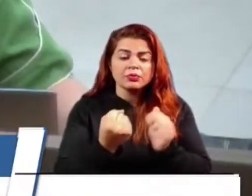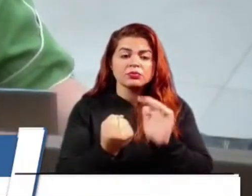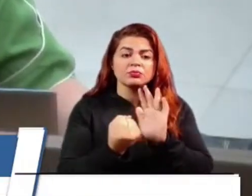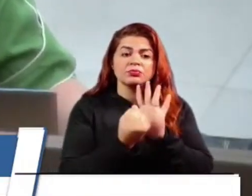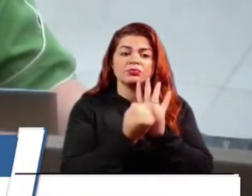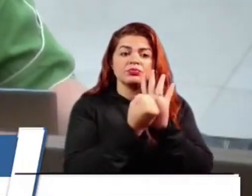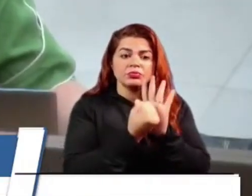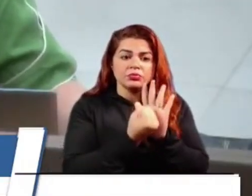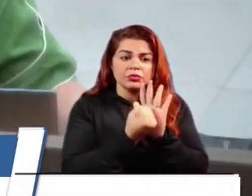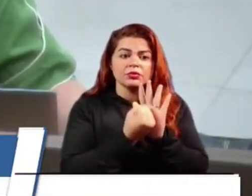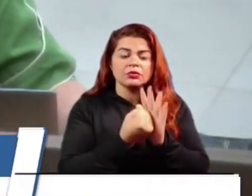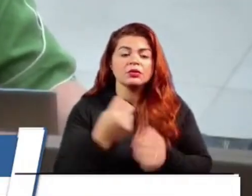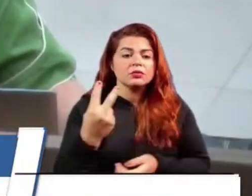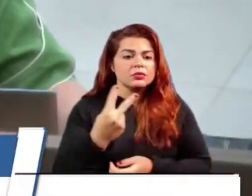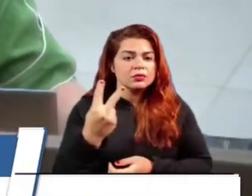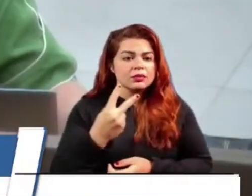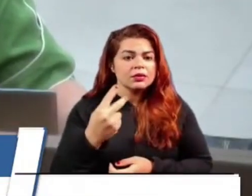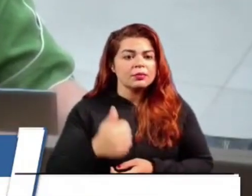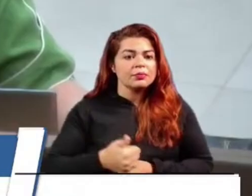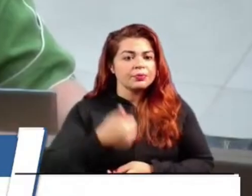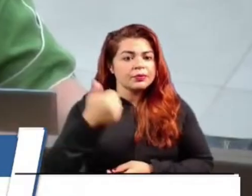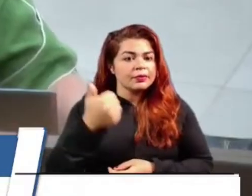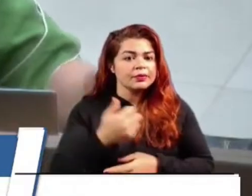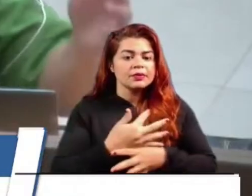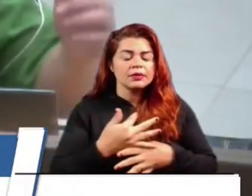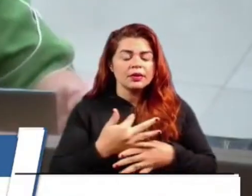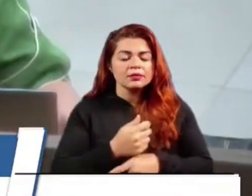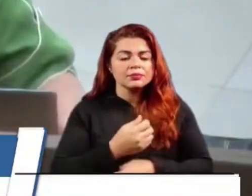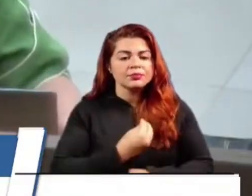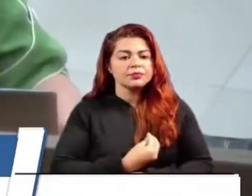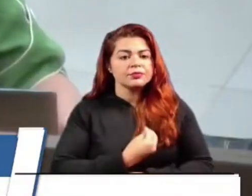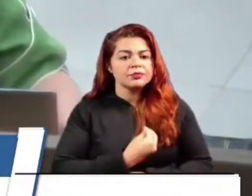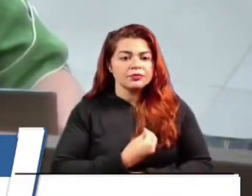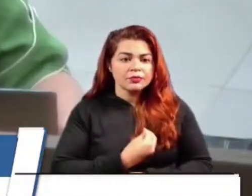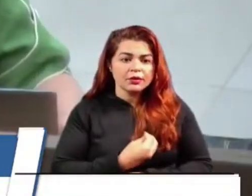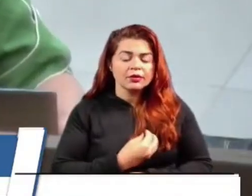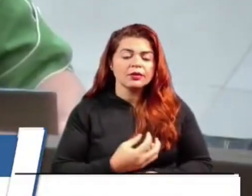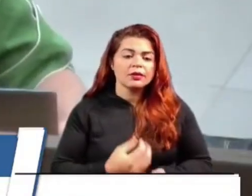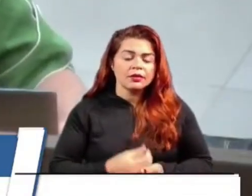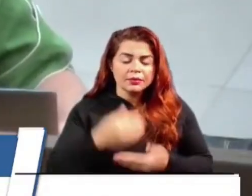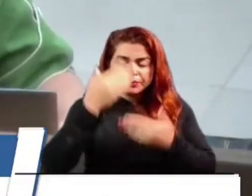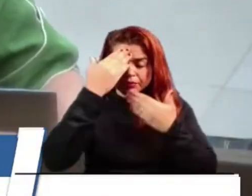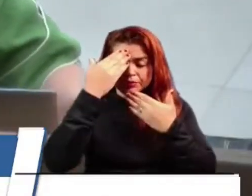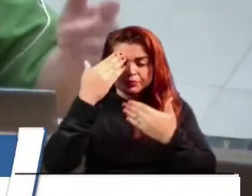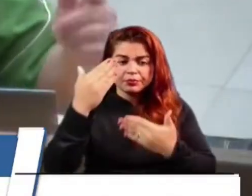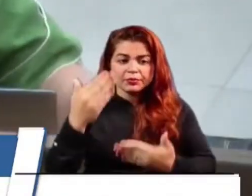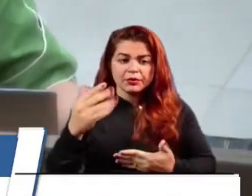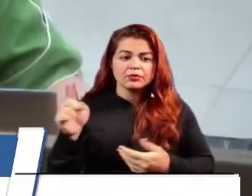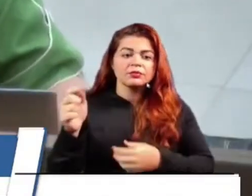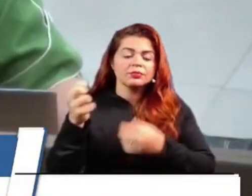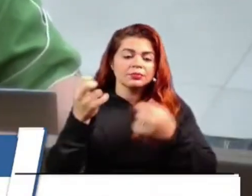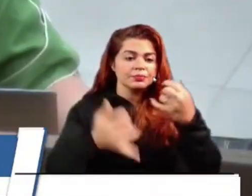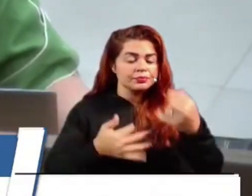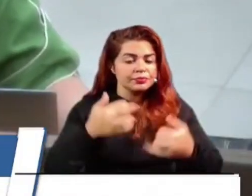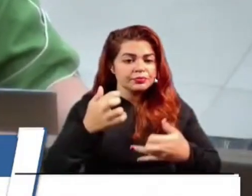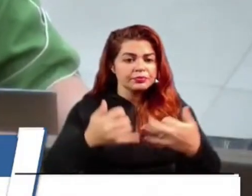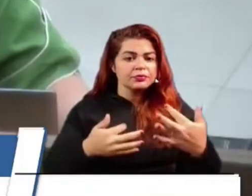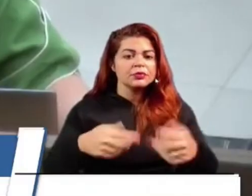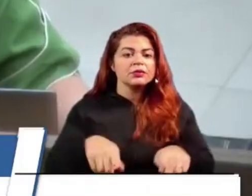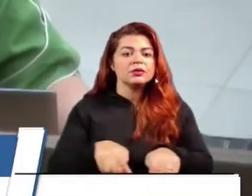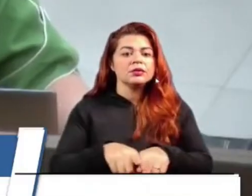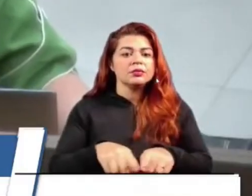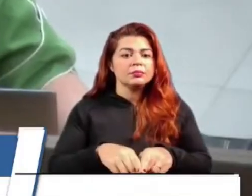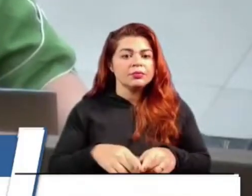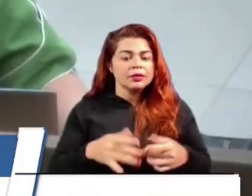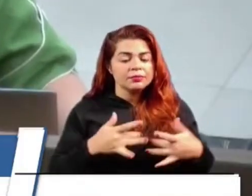viver. Então, nada mais justo que também sejam retribuídos. Muito obrigada aí pela sua fala e toda a solidariedade